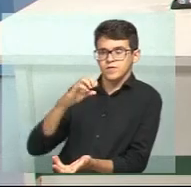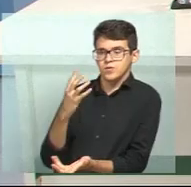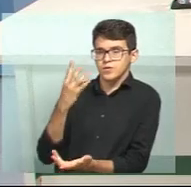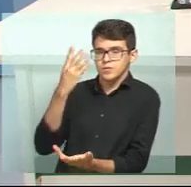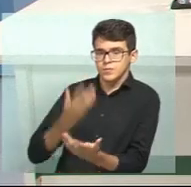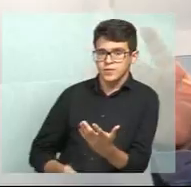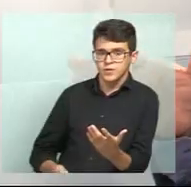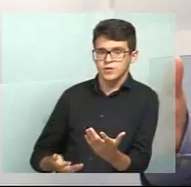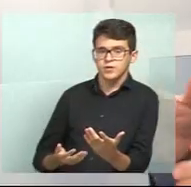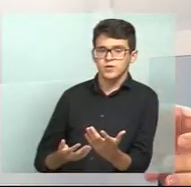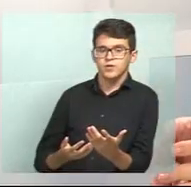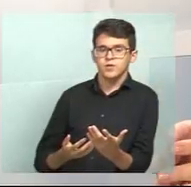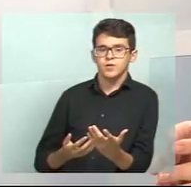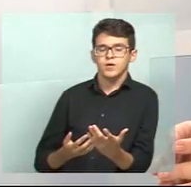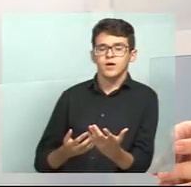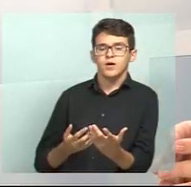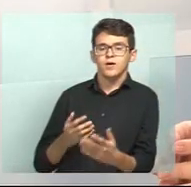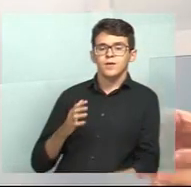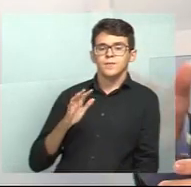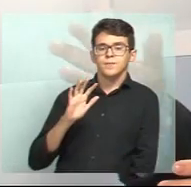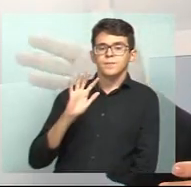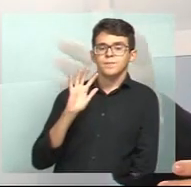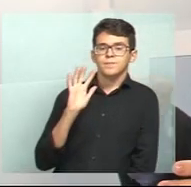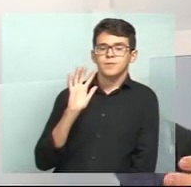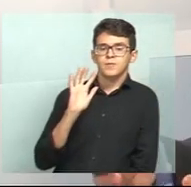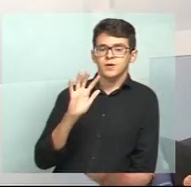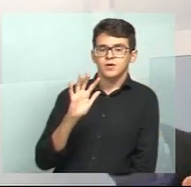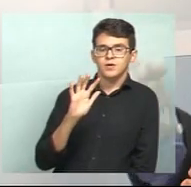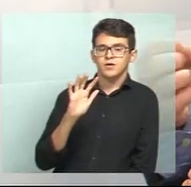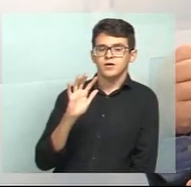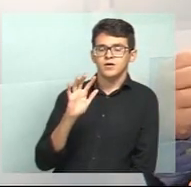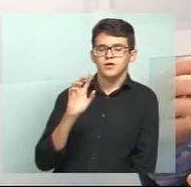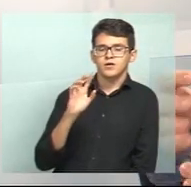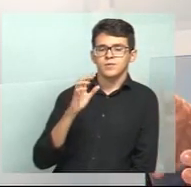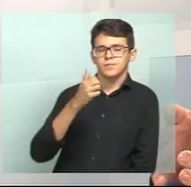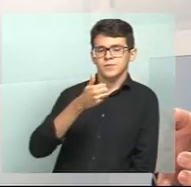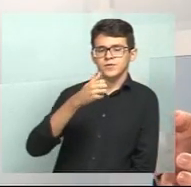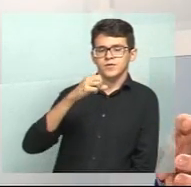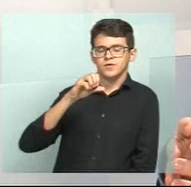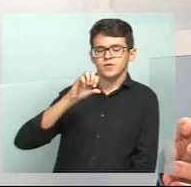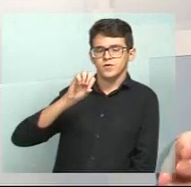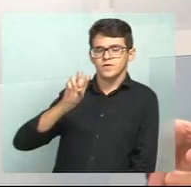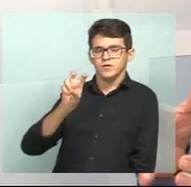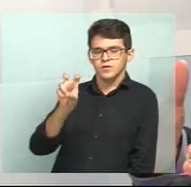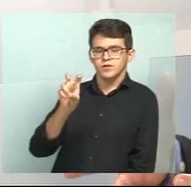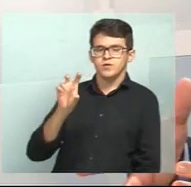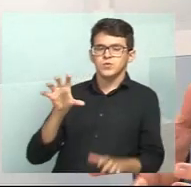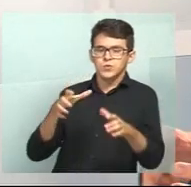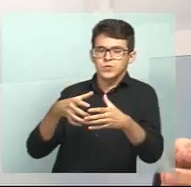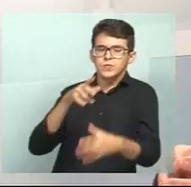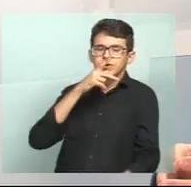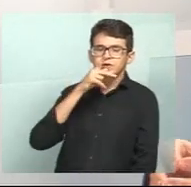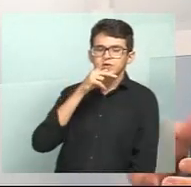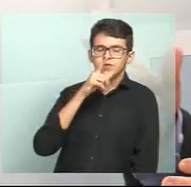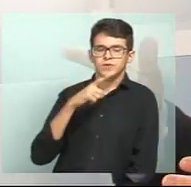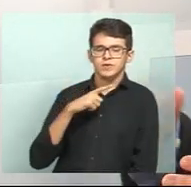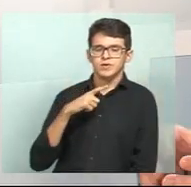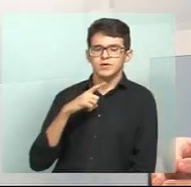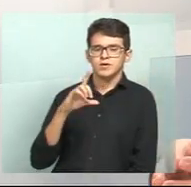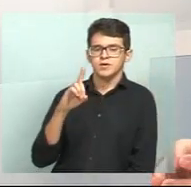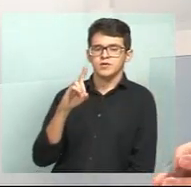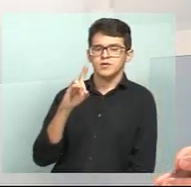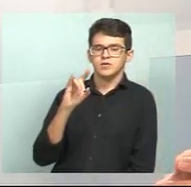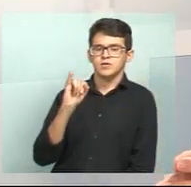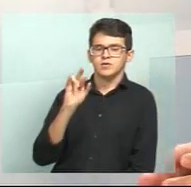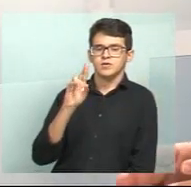fez mudanças internas no Partido Trabalhadores. Trouxe José Dirceu para coordenar as suas futuras campanhas. Já em